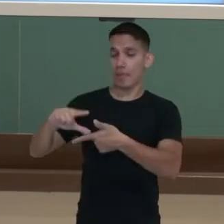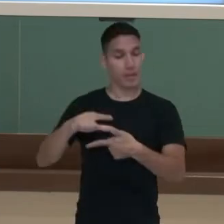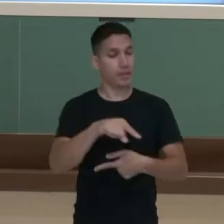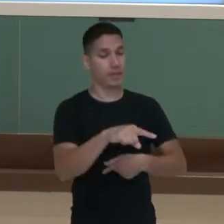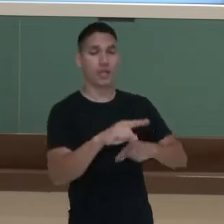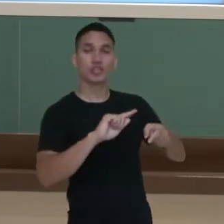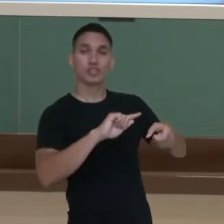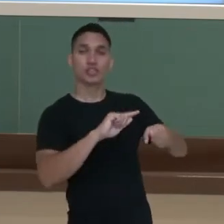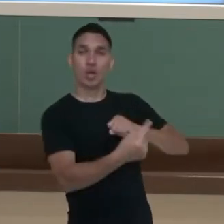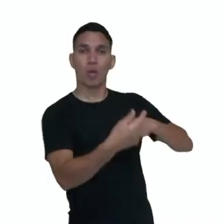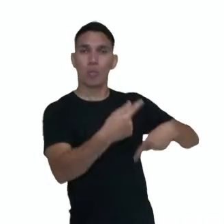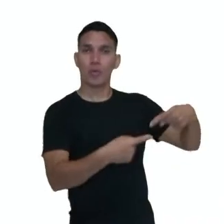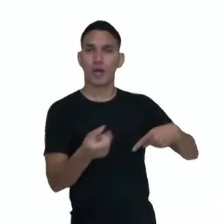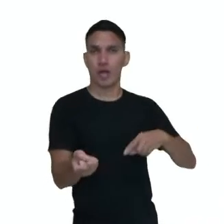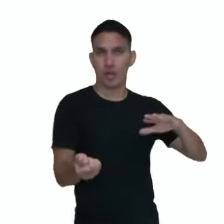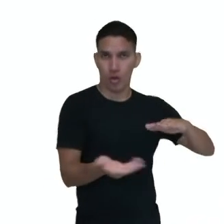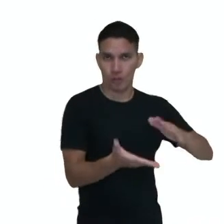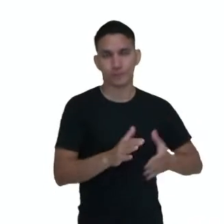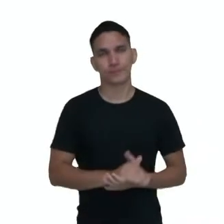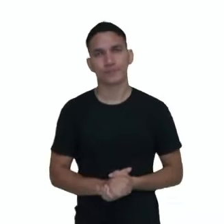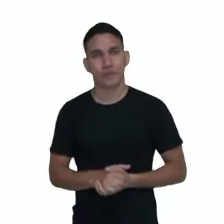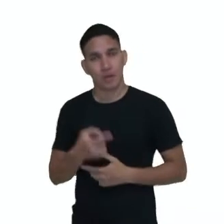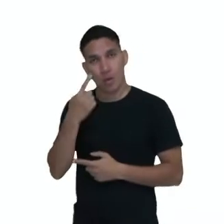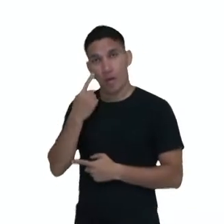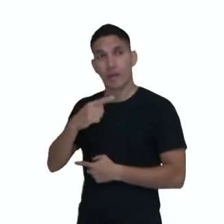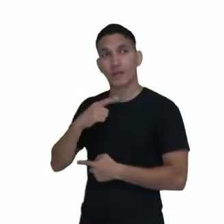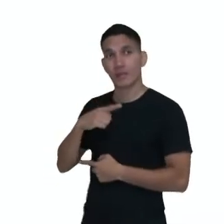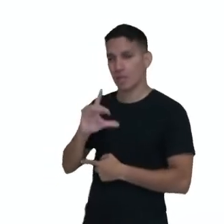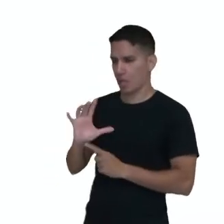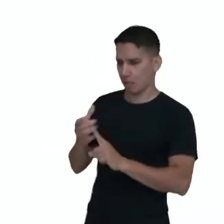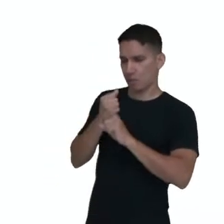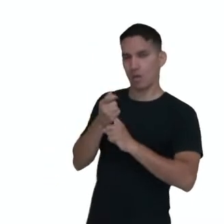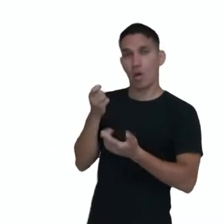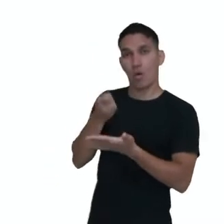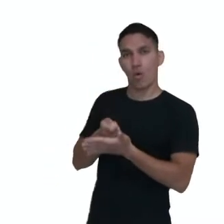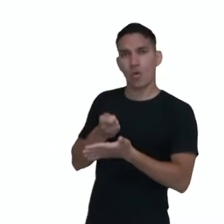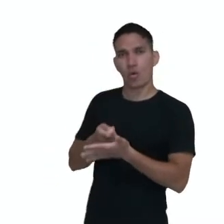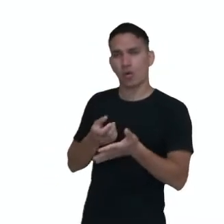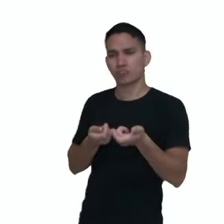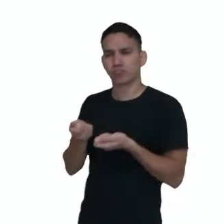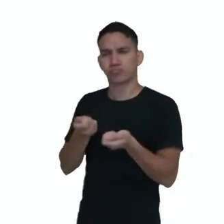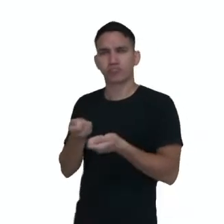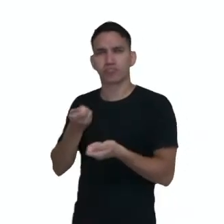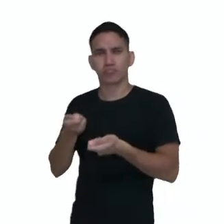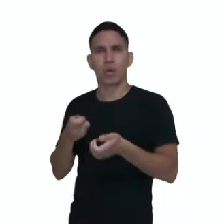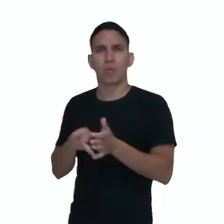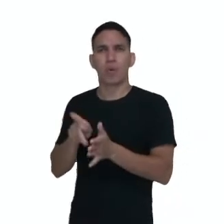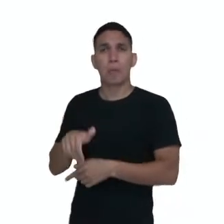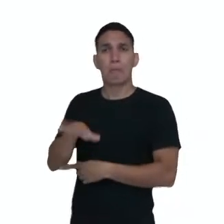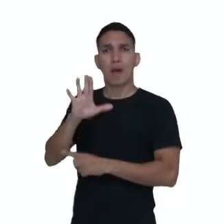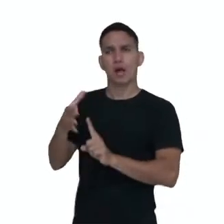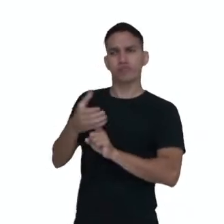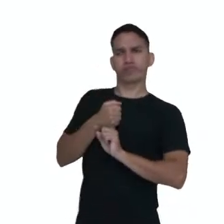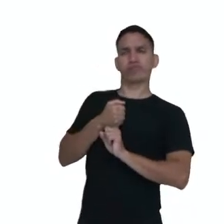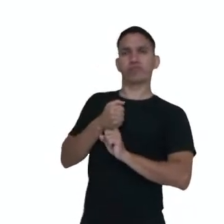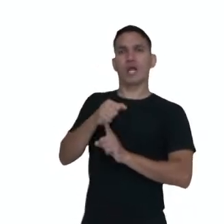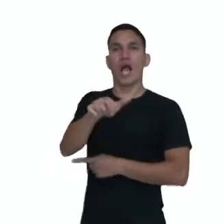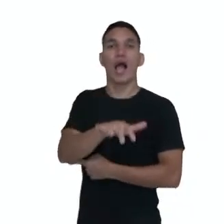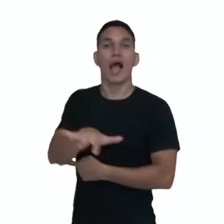atual. Então temos aí, ó, essa dominação, né, usando principalmente a ferramenta de dominação de outros territórios,